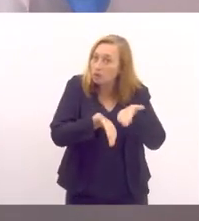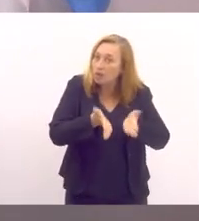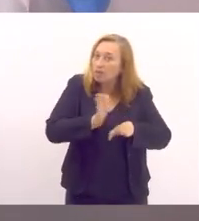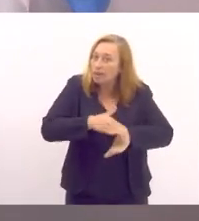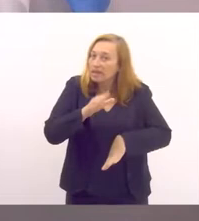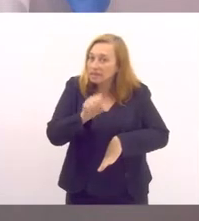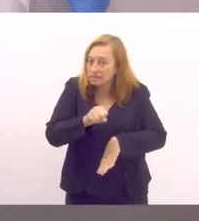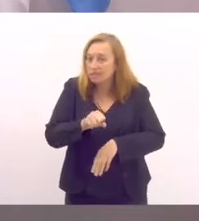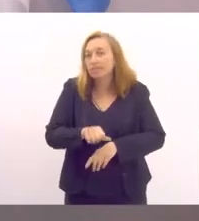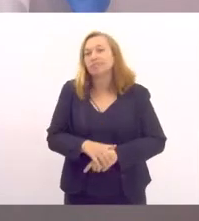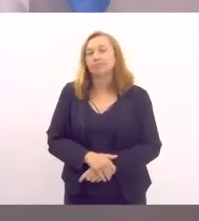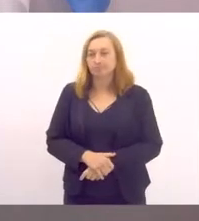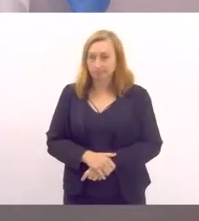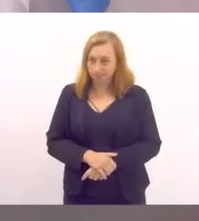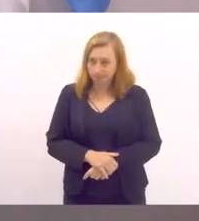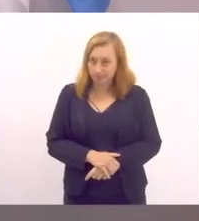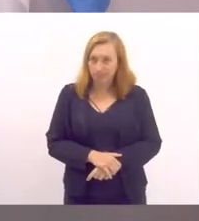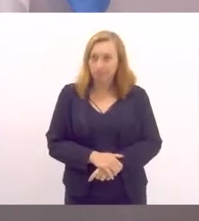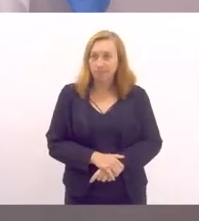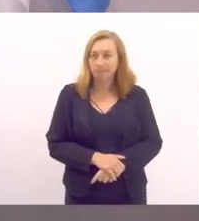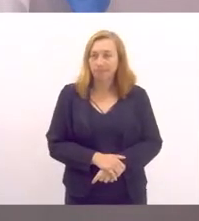sim.